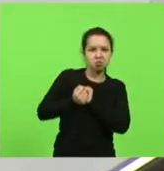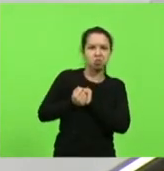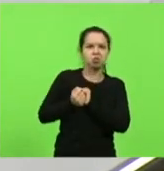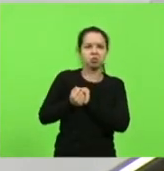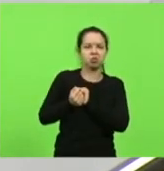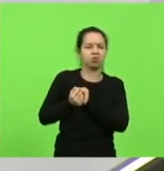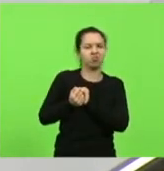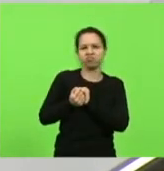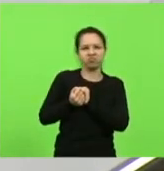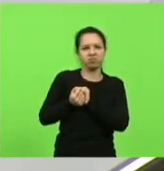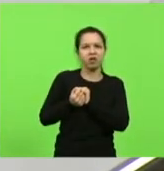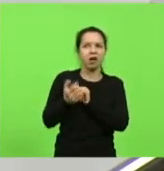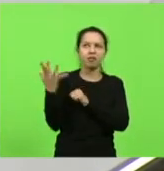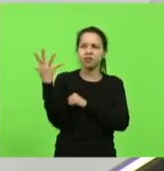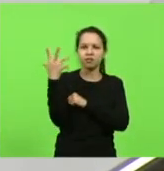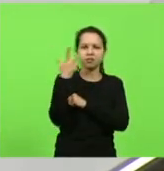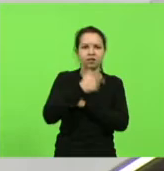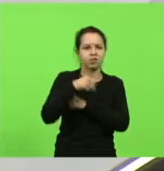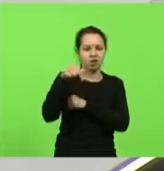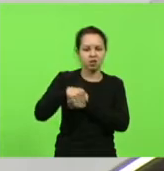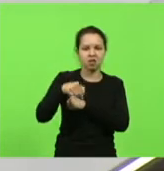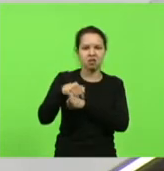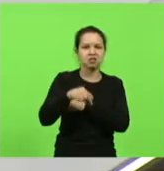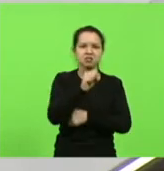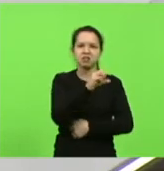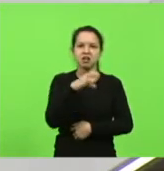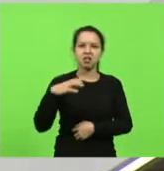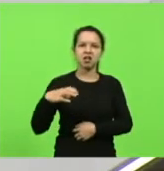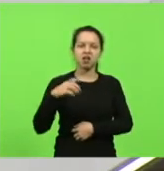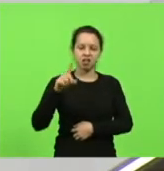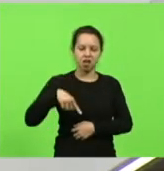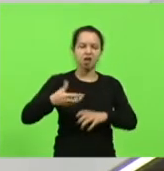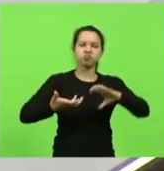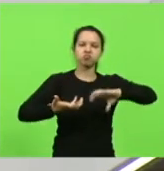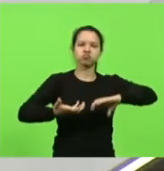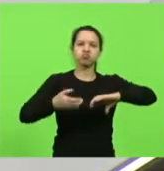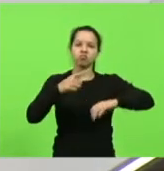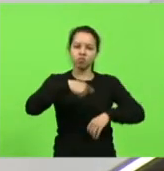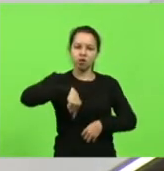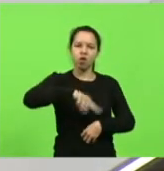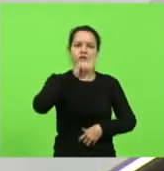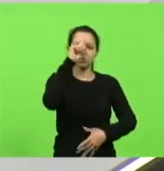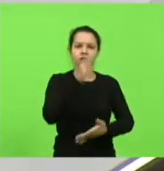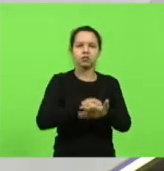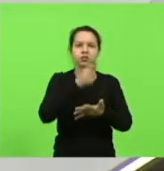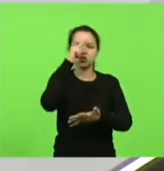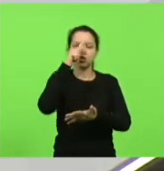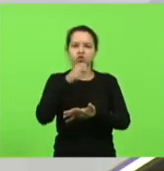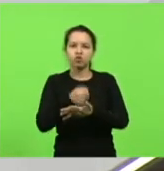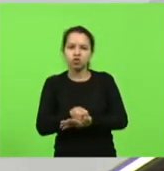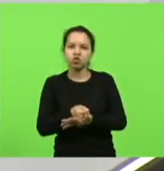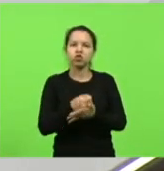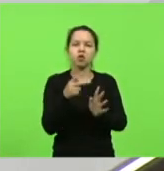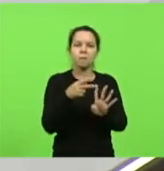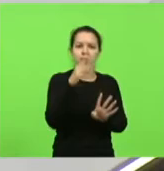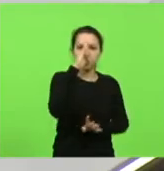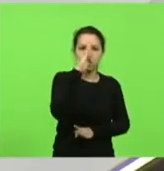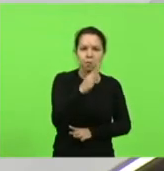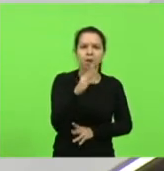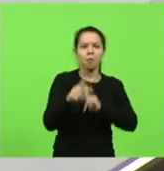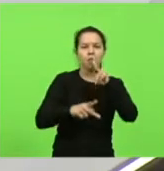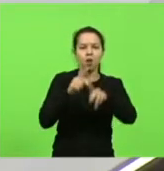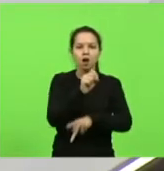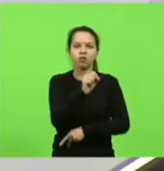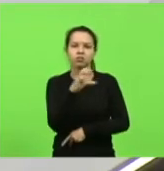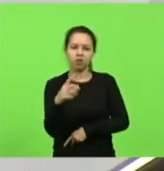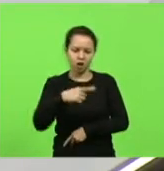hein? Ia ser lindo. Esse lugar aqui, ser o Congresso Nacional, aqui nós decidirmos as prioridades do povo catarinense, aqui nós decidirmos aquilo